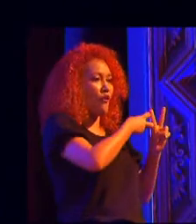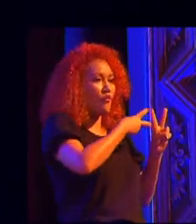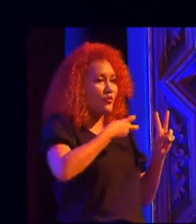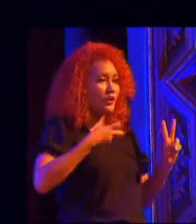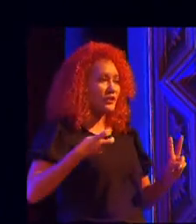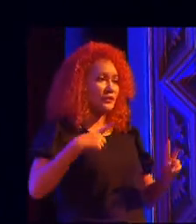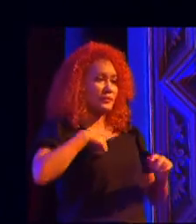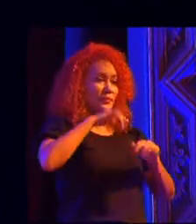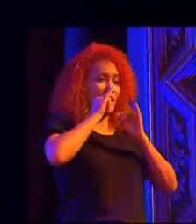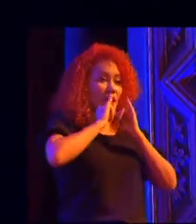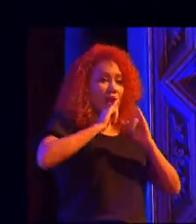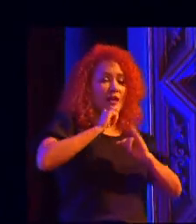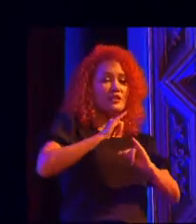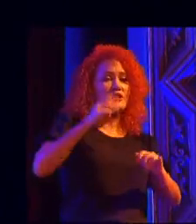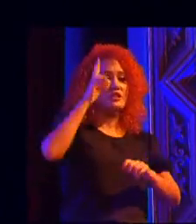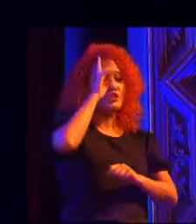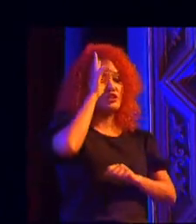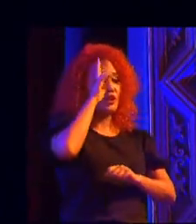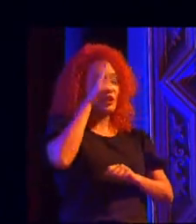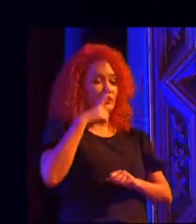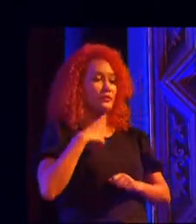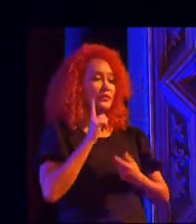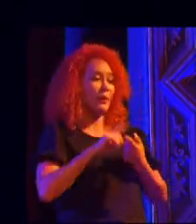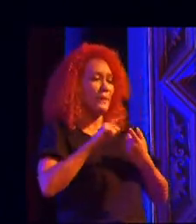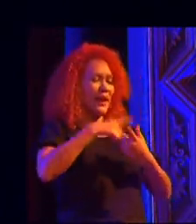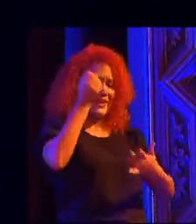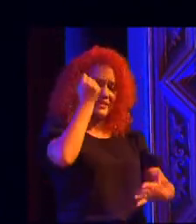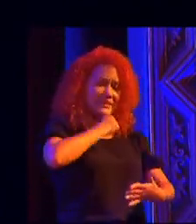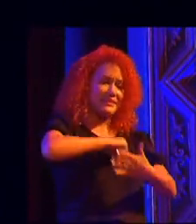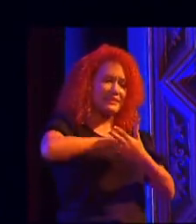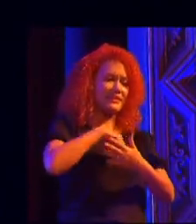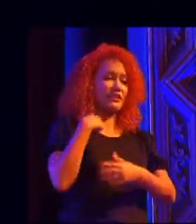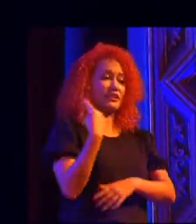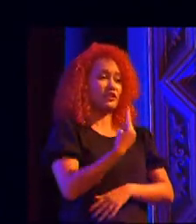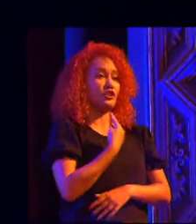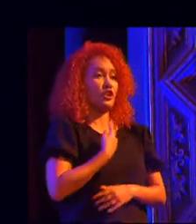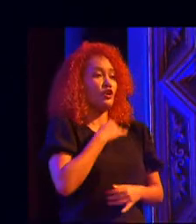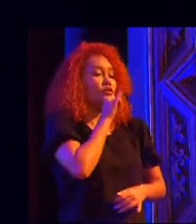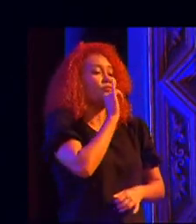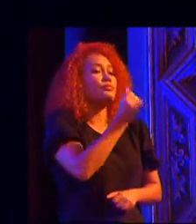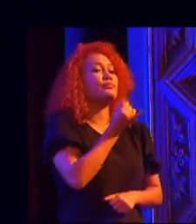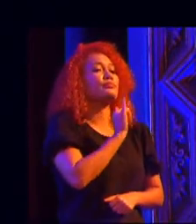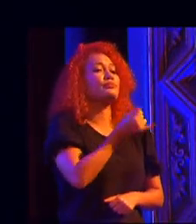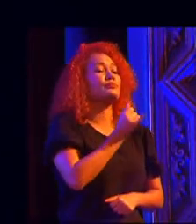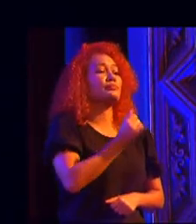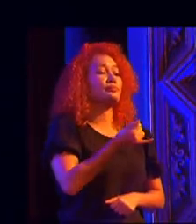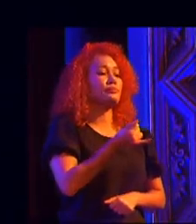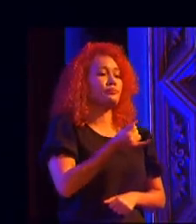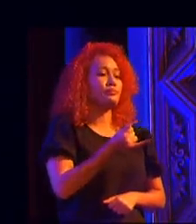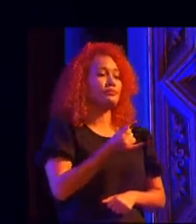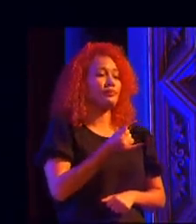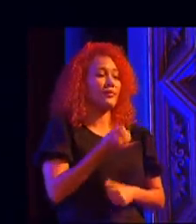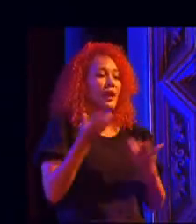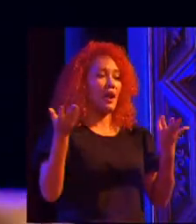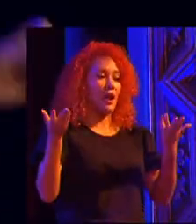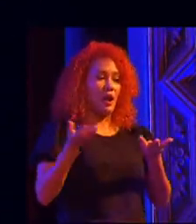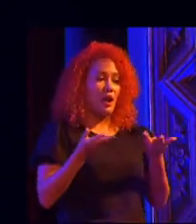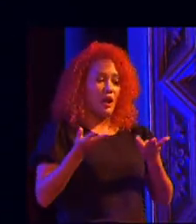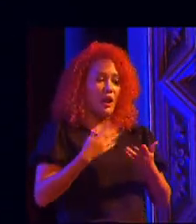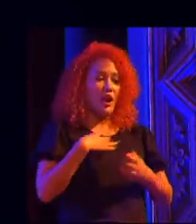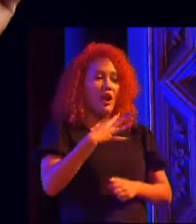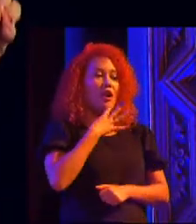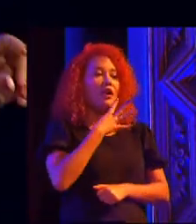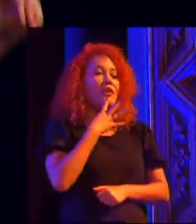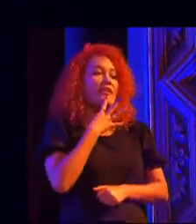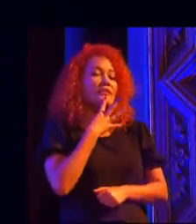histórias e compartilhar a nossa própria resistência através das nossas próprias narrativas. Então, vamos conhecer agora os